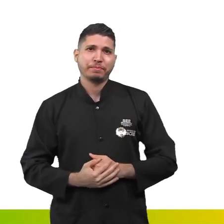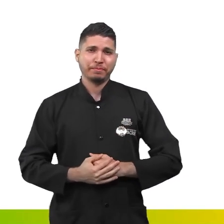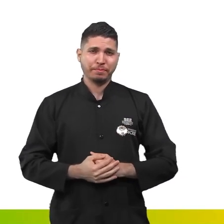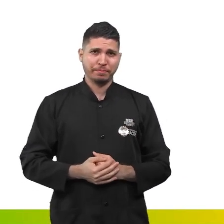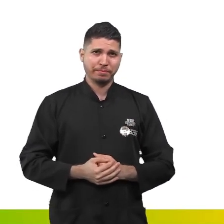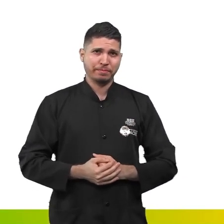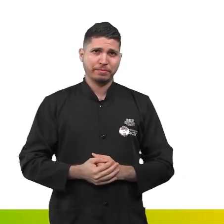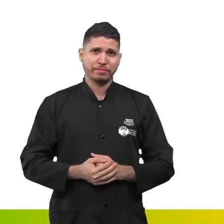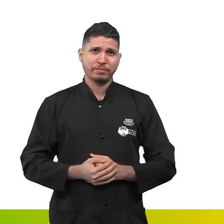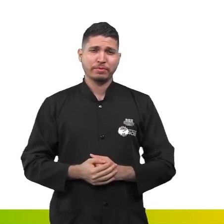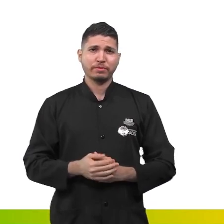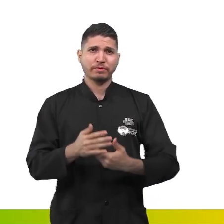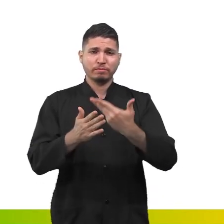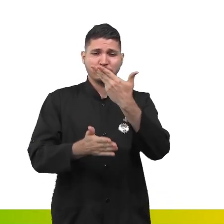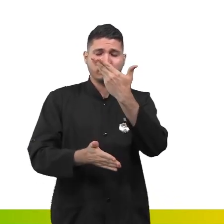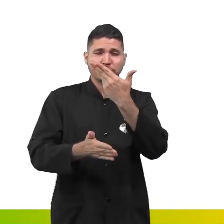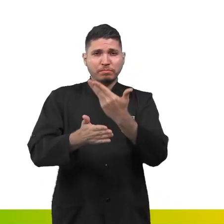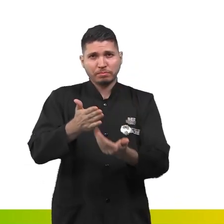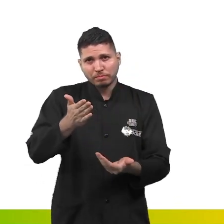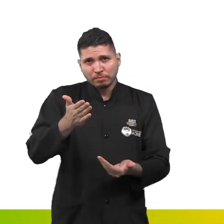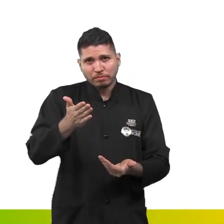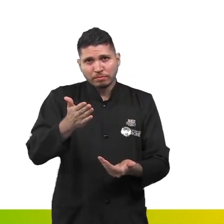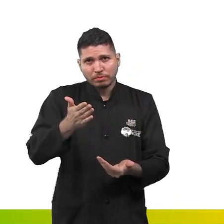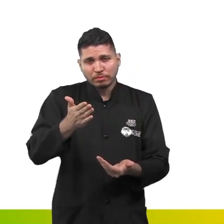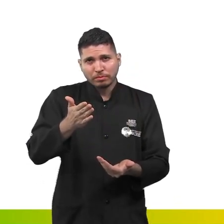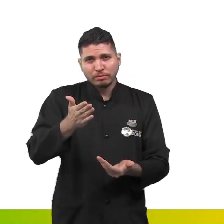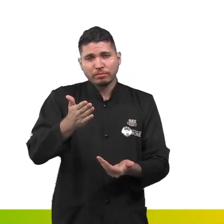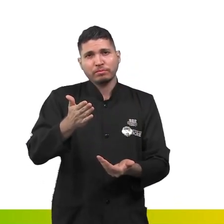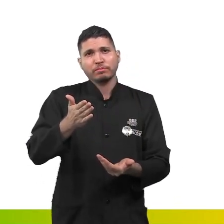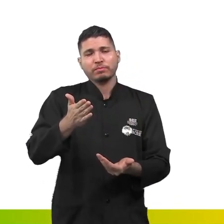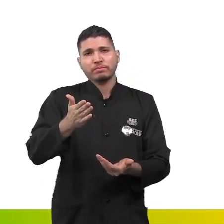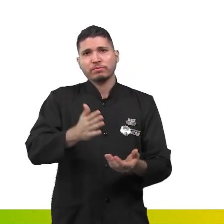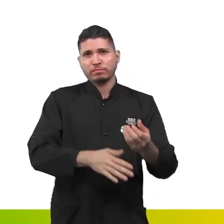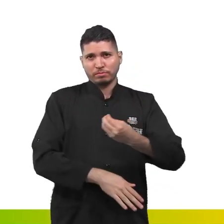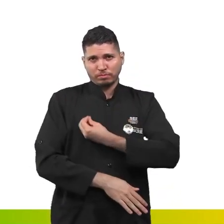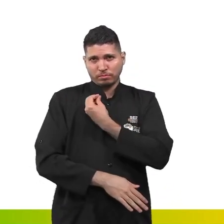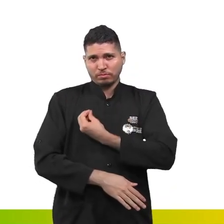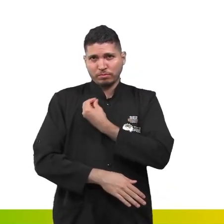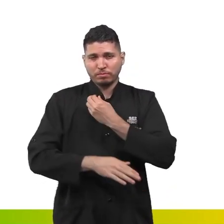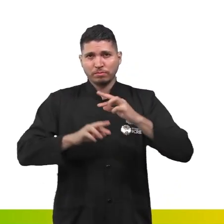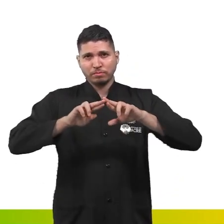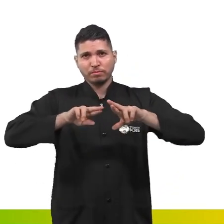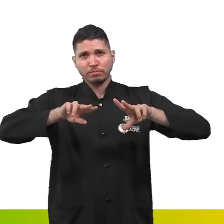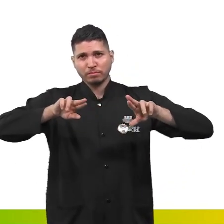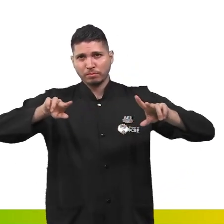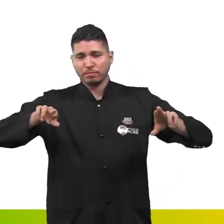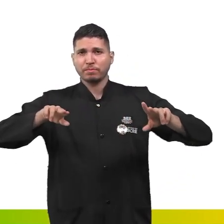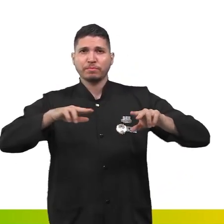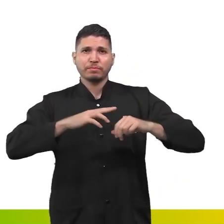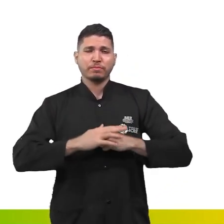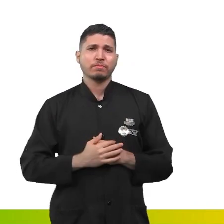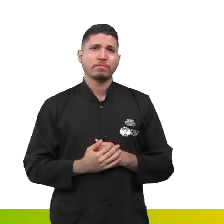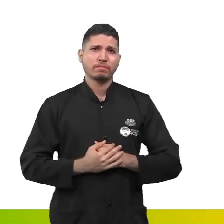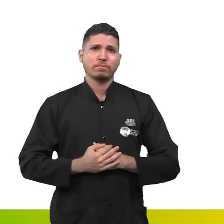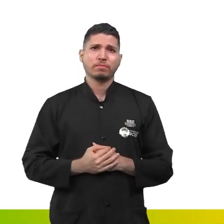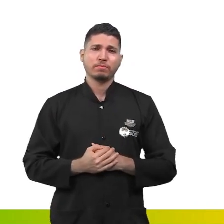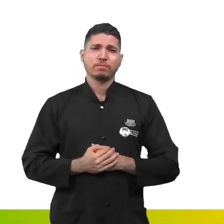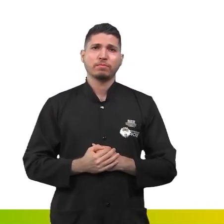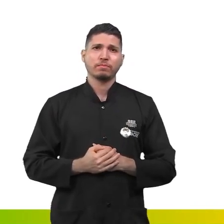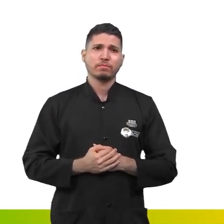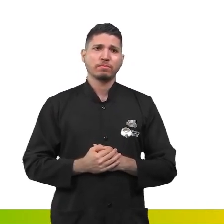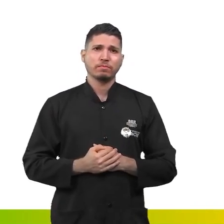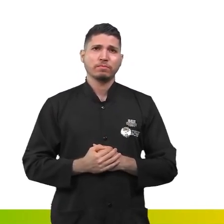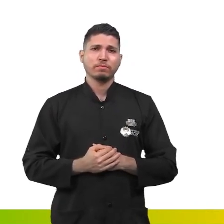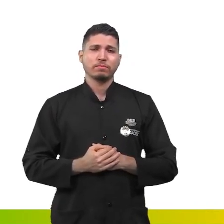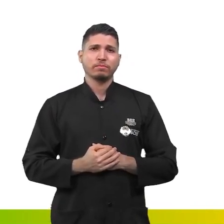da biodiversidade. Perde-se tudo isso. Tem também naquela região